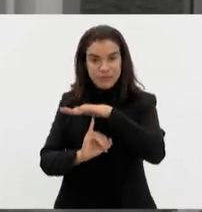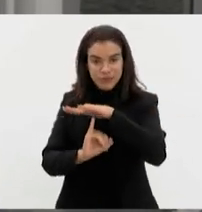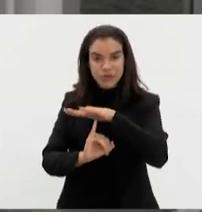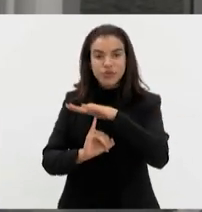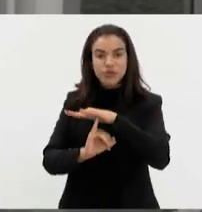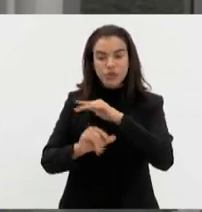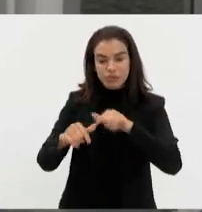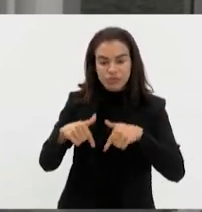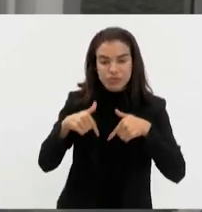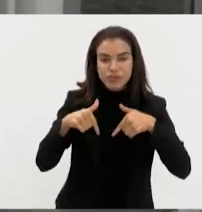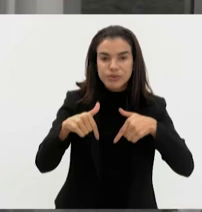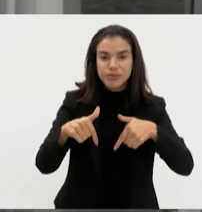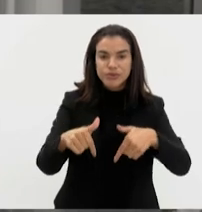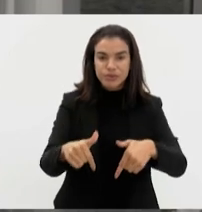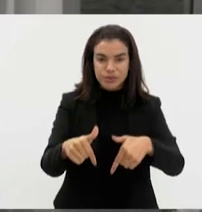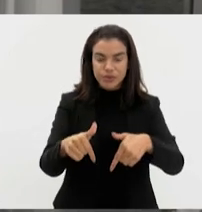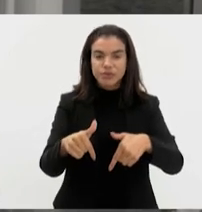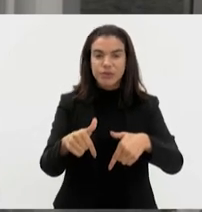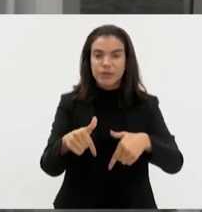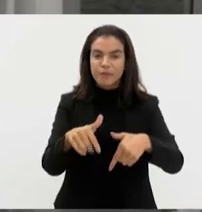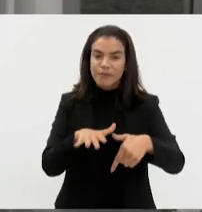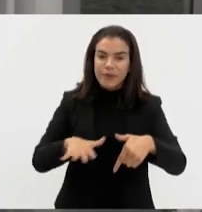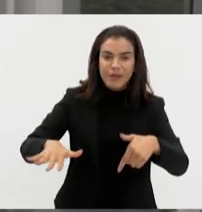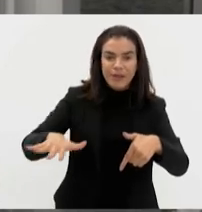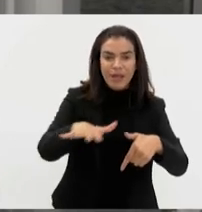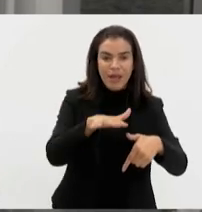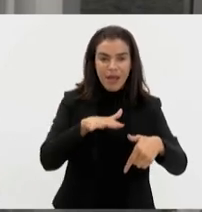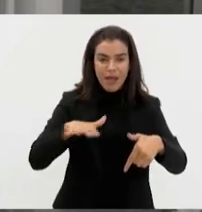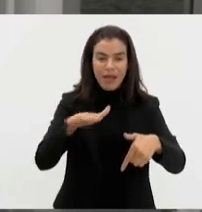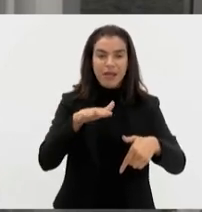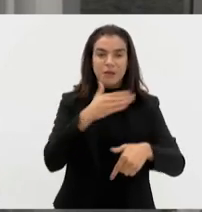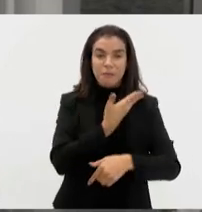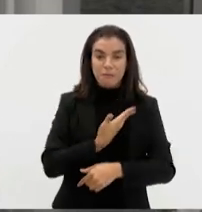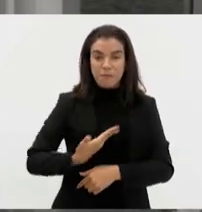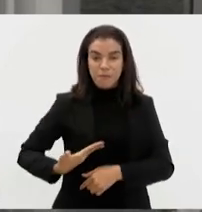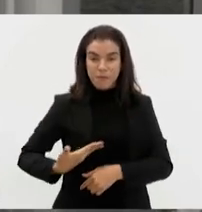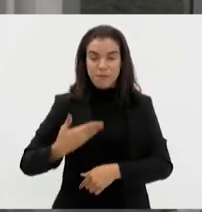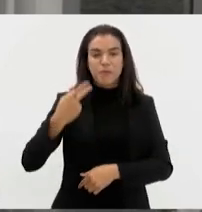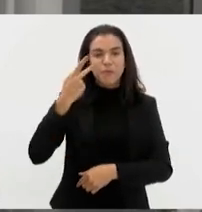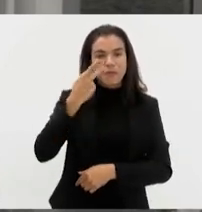que atuam na política pública